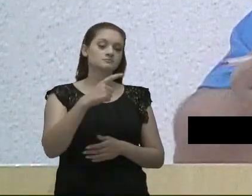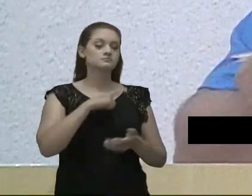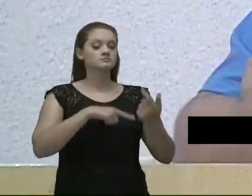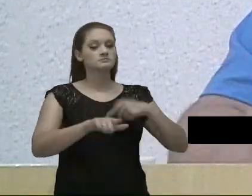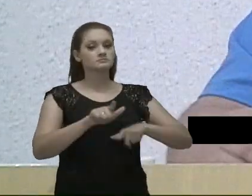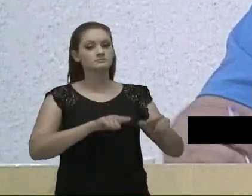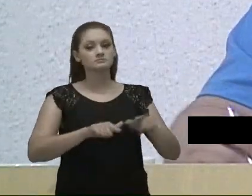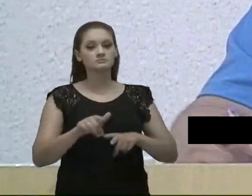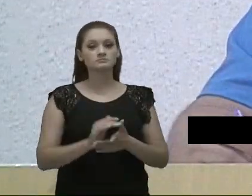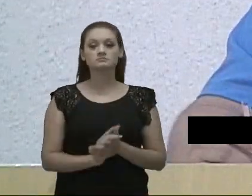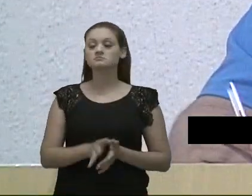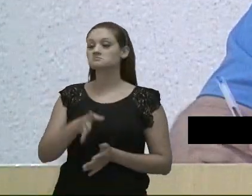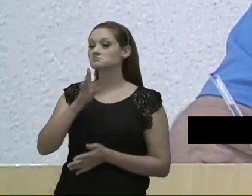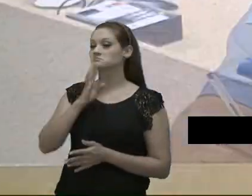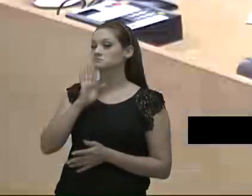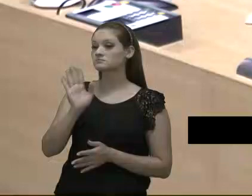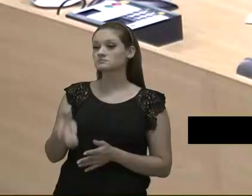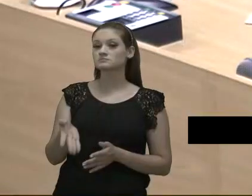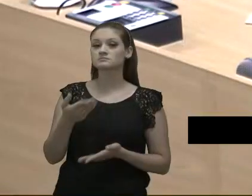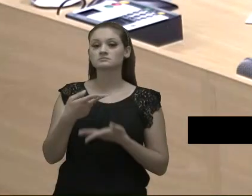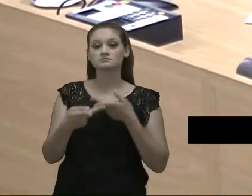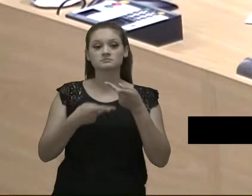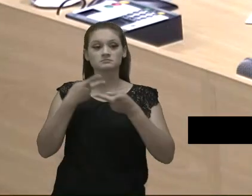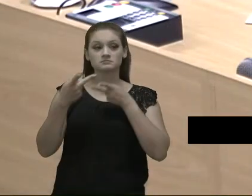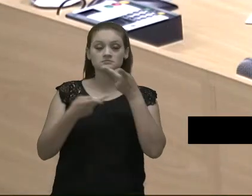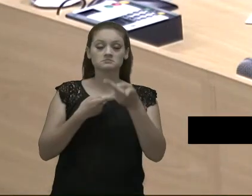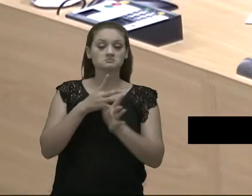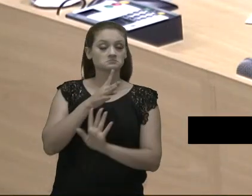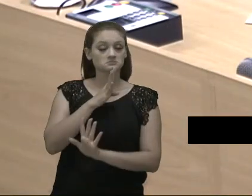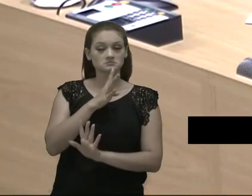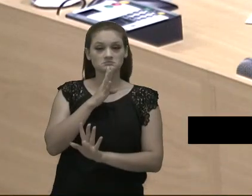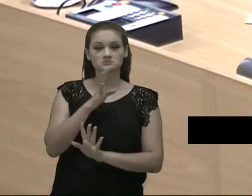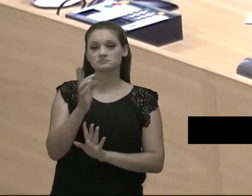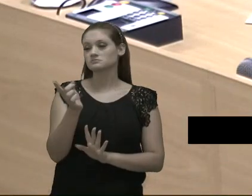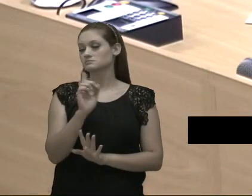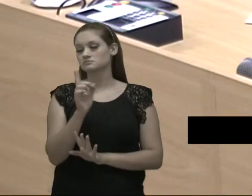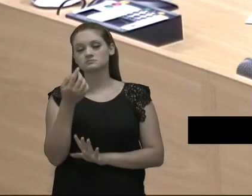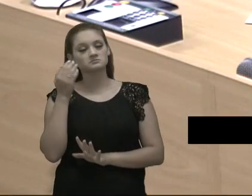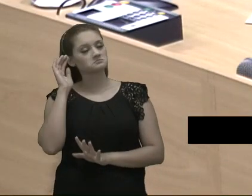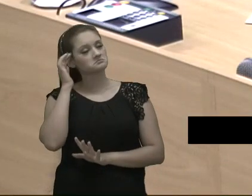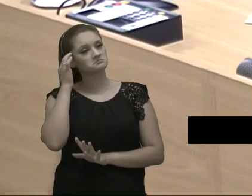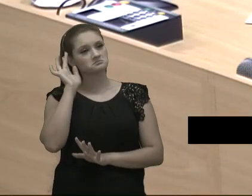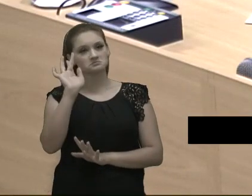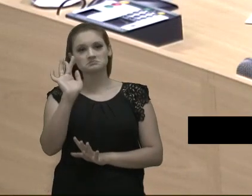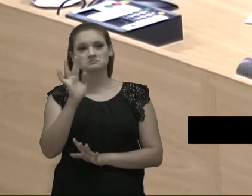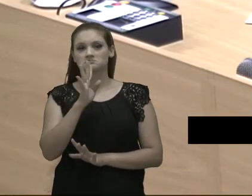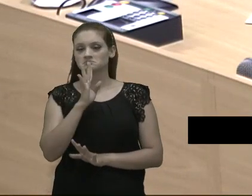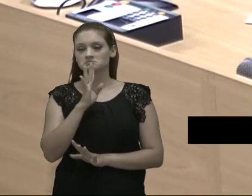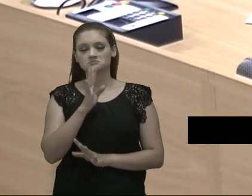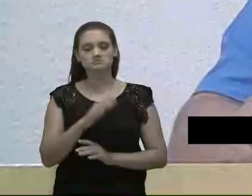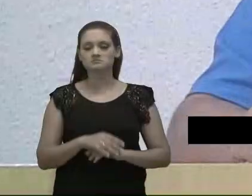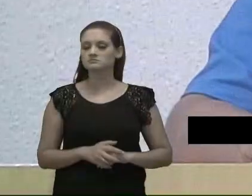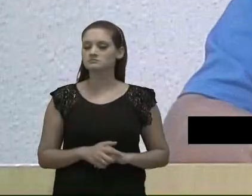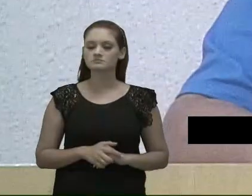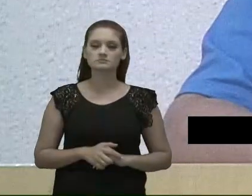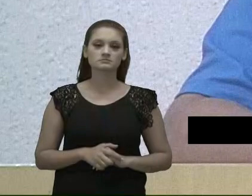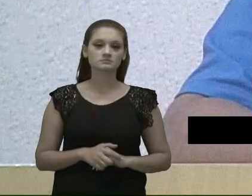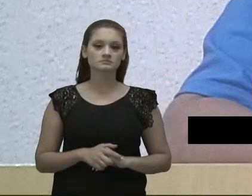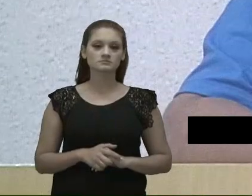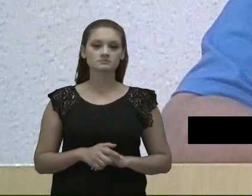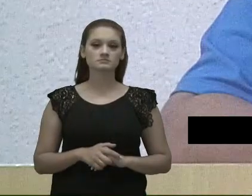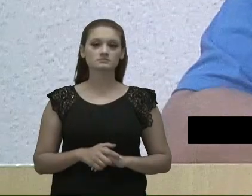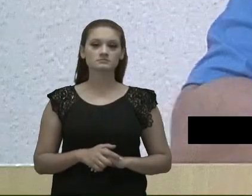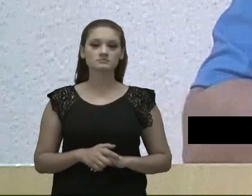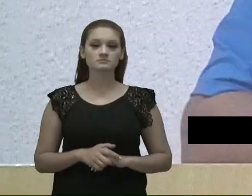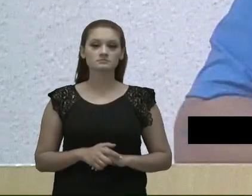falar? Não, nunca tinha ouvido falar, até saber que eles entrariam no Piauí, mas não conheço. Então